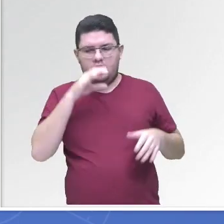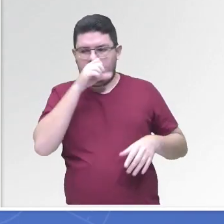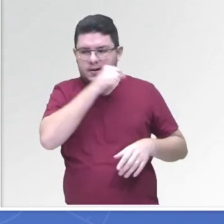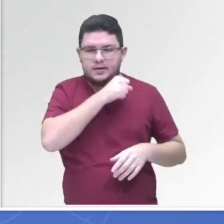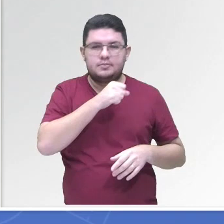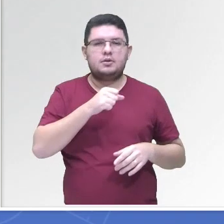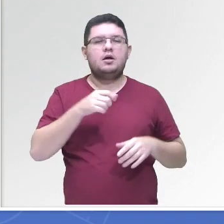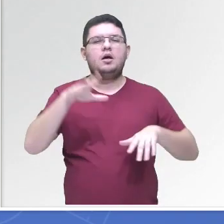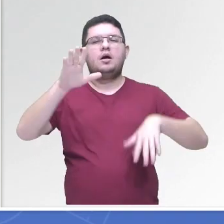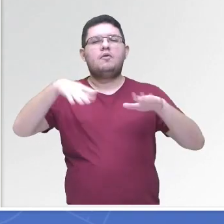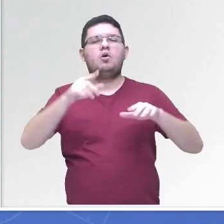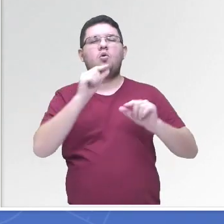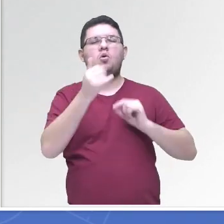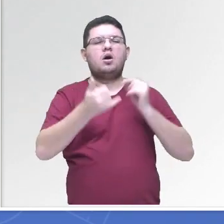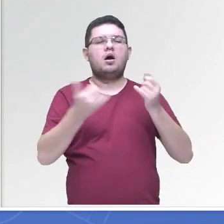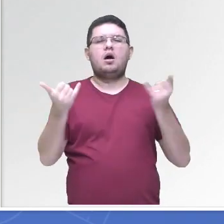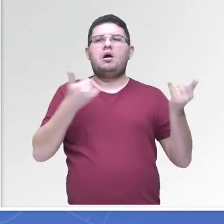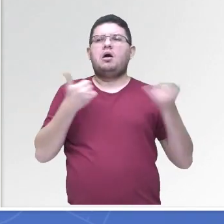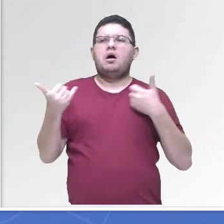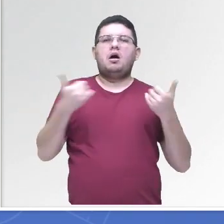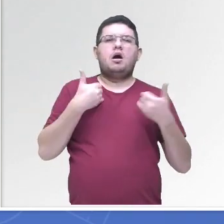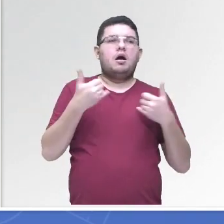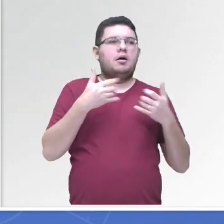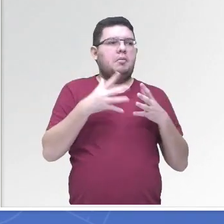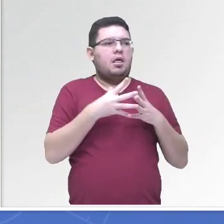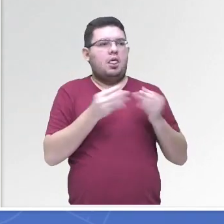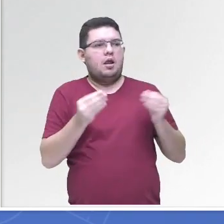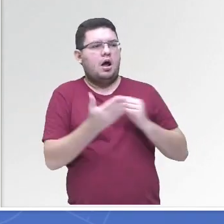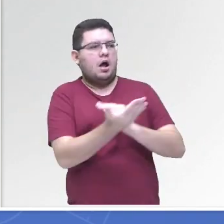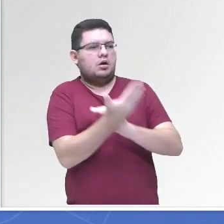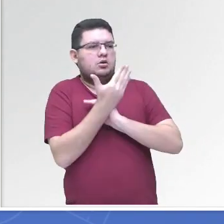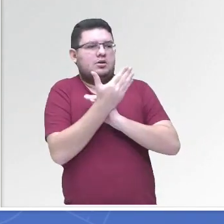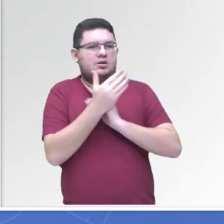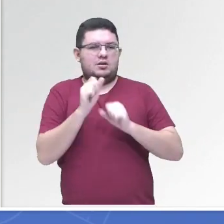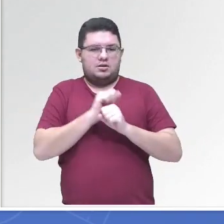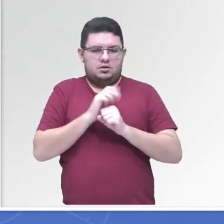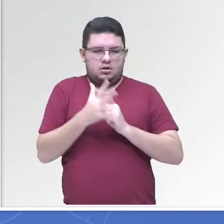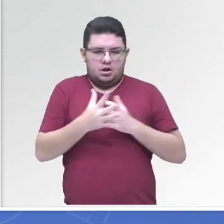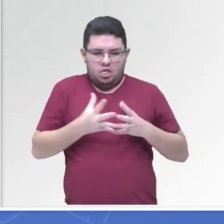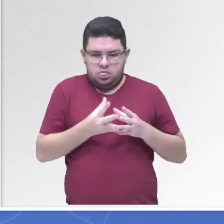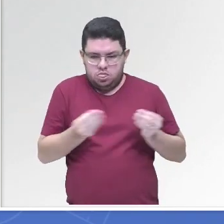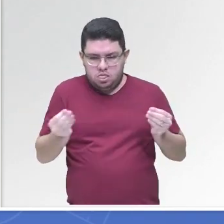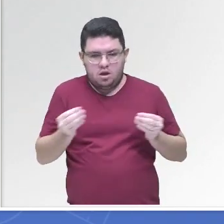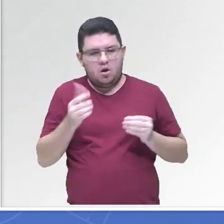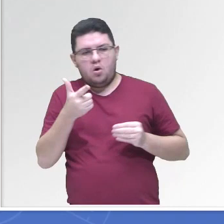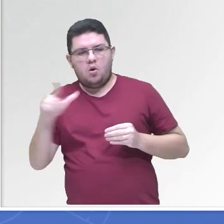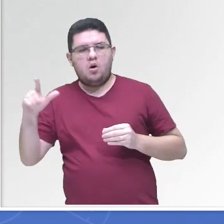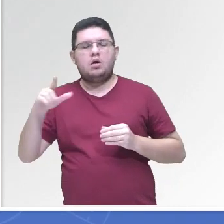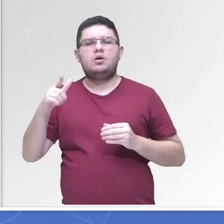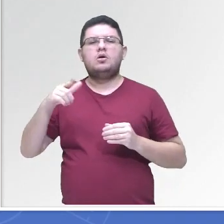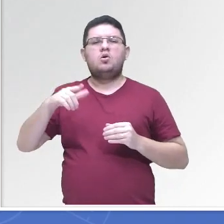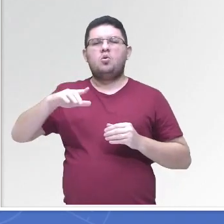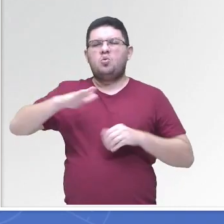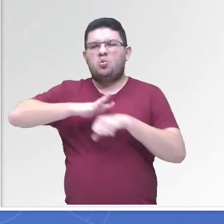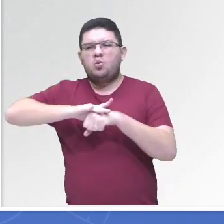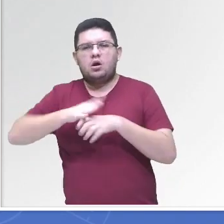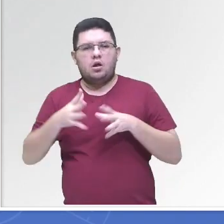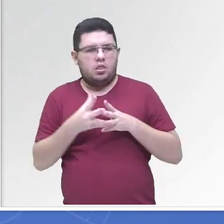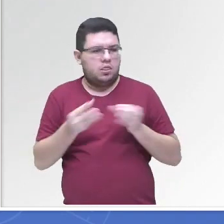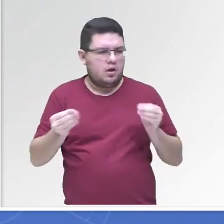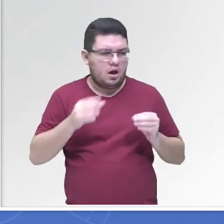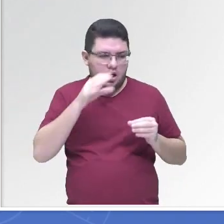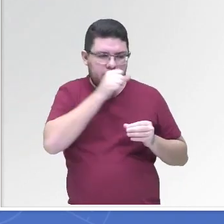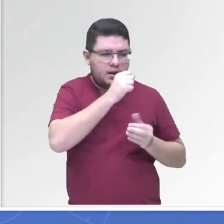milagroso para tratar qualquer que seja a doença, desde Covid até malária, sabe Deus o quê? Não é porque chegou no seu WhatsApp